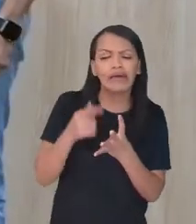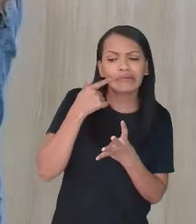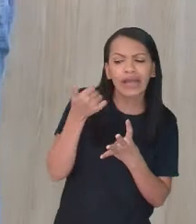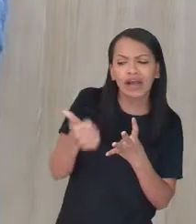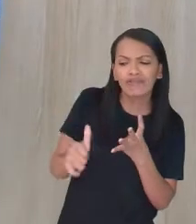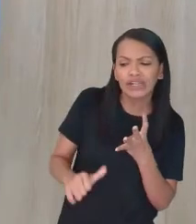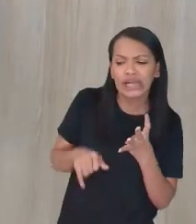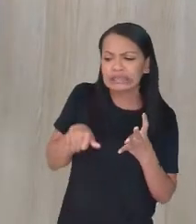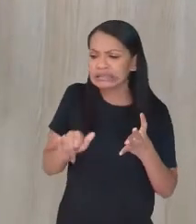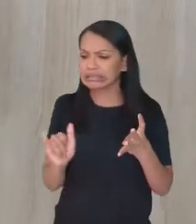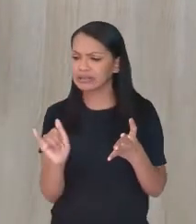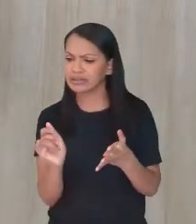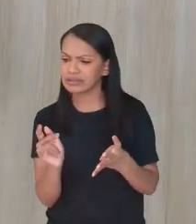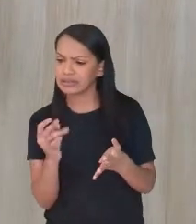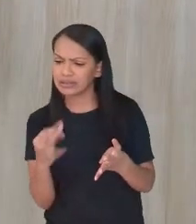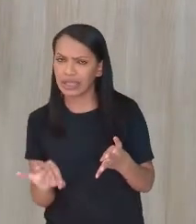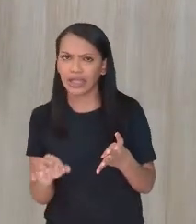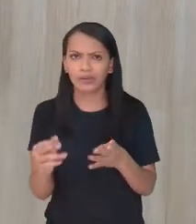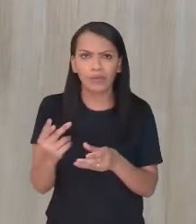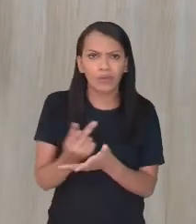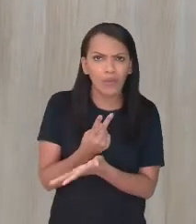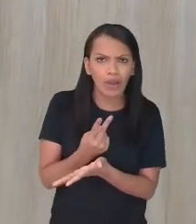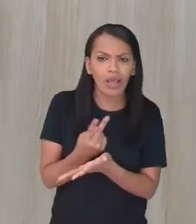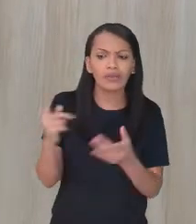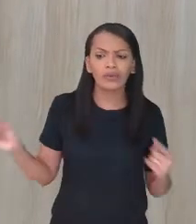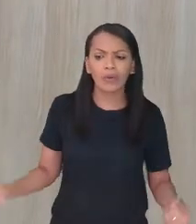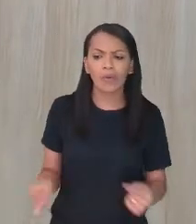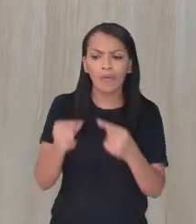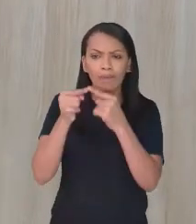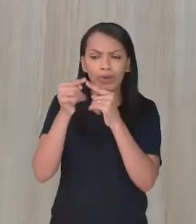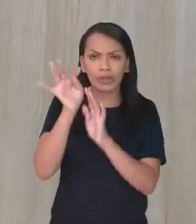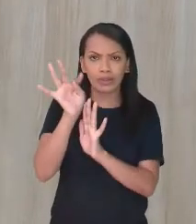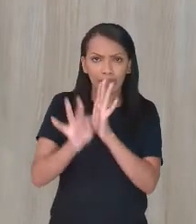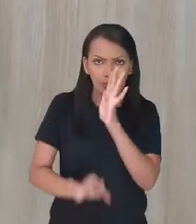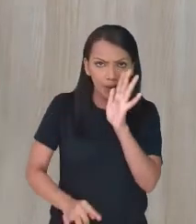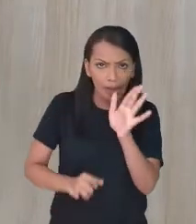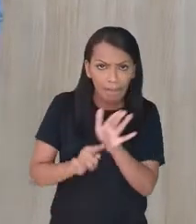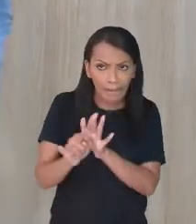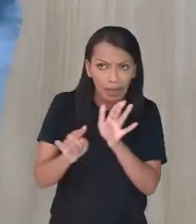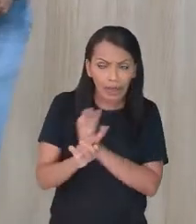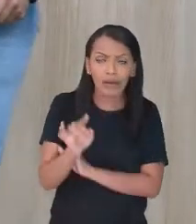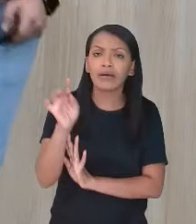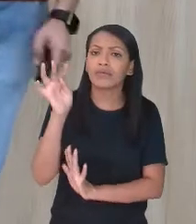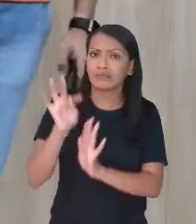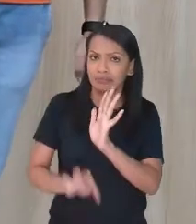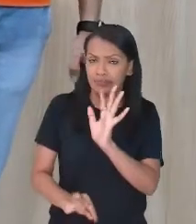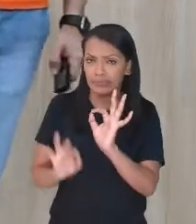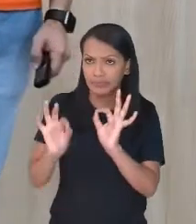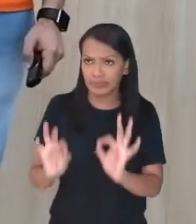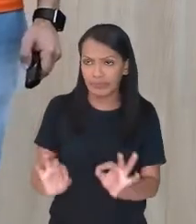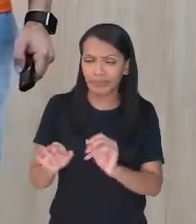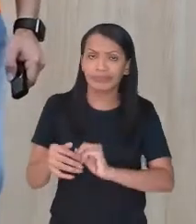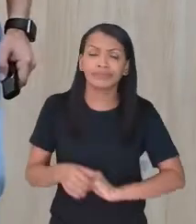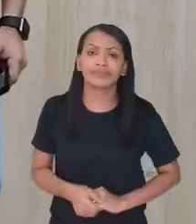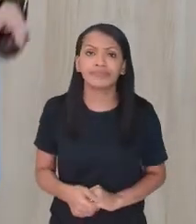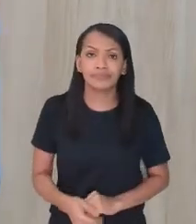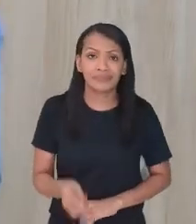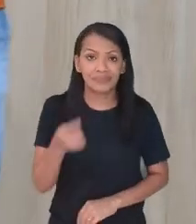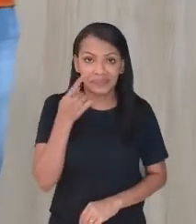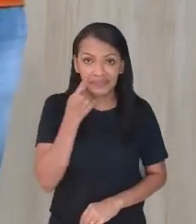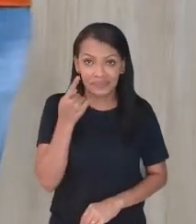examinar a solução para ver se ela está correta de acordo aí com as ideias que foram colocadas no texto,